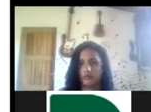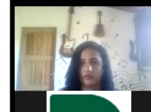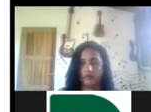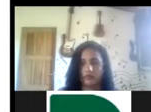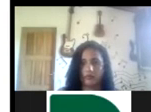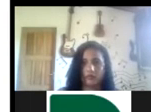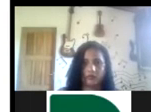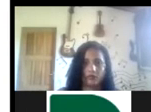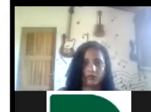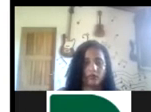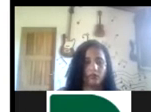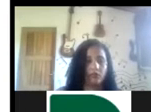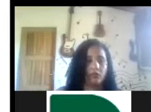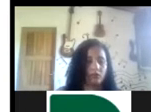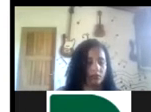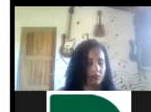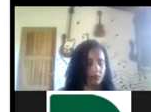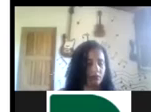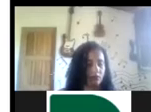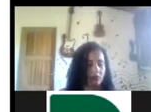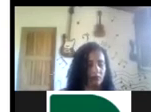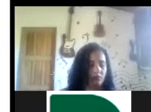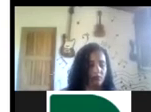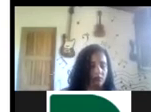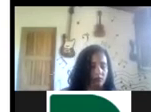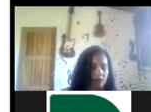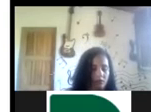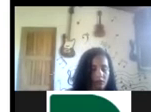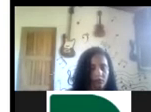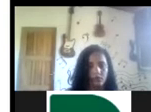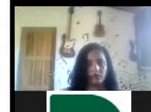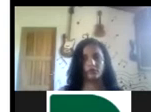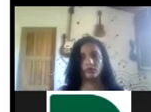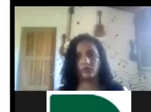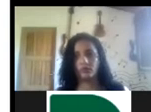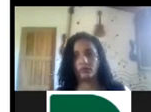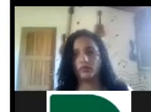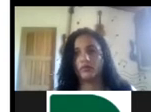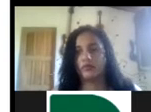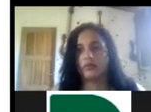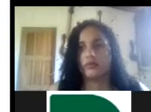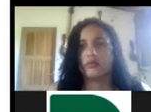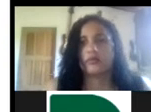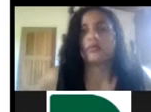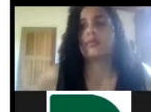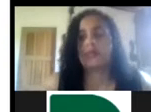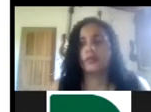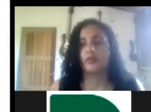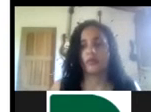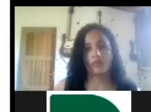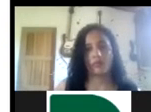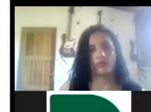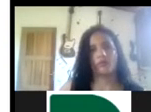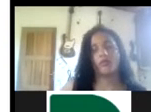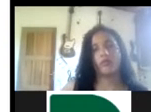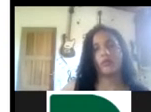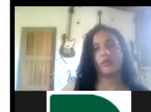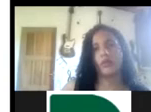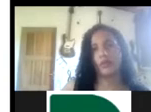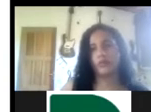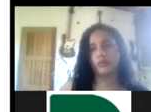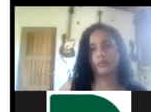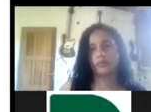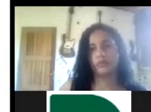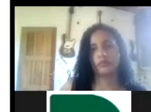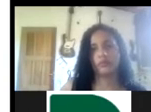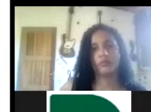questão, sobretudo, e o objetivo maior deles, né, era exatamente todos os crimes praticados pela internet, todos aqueles